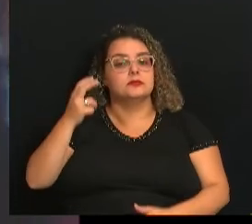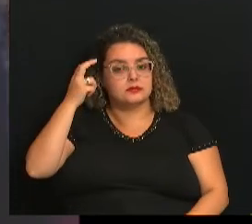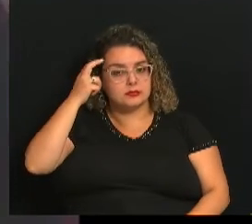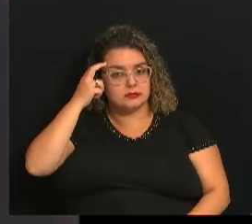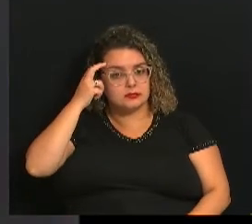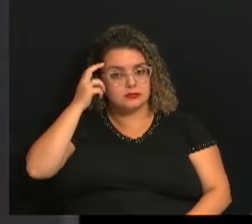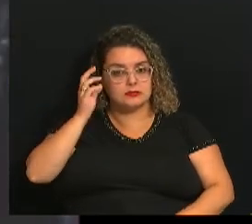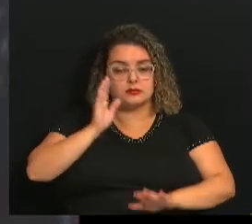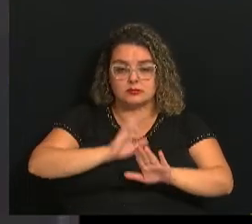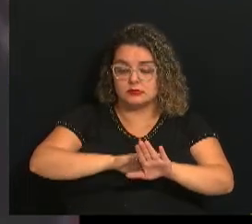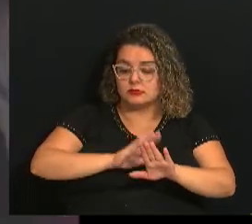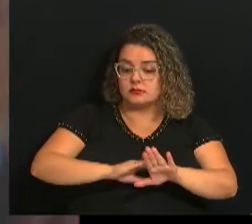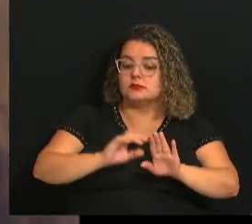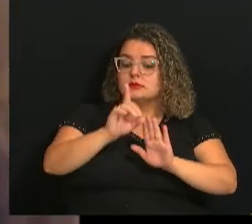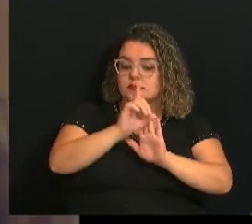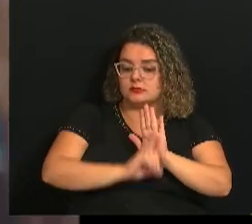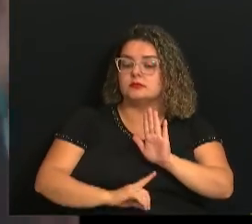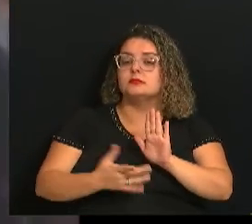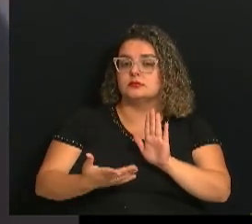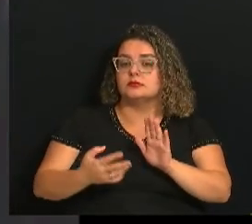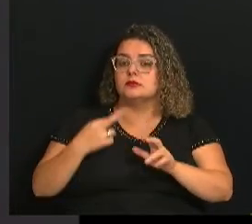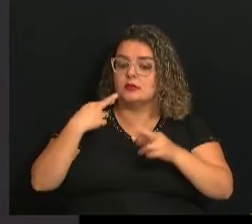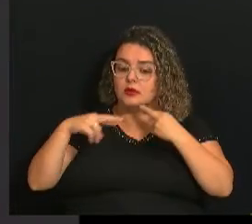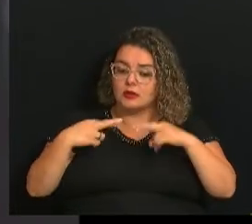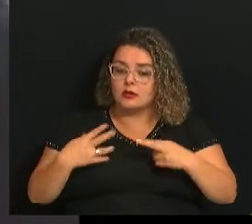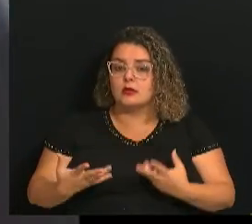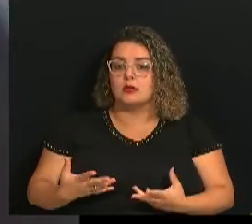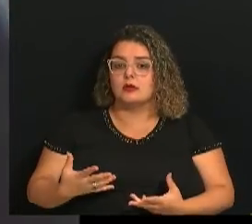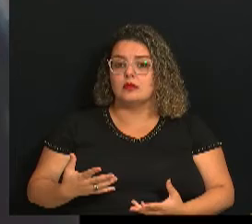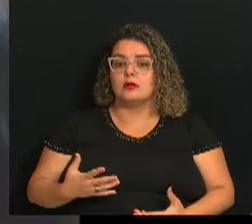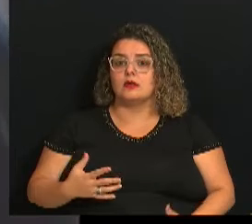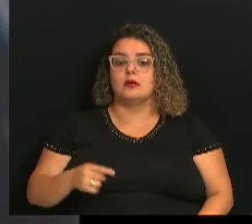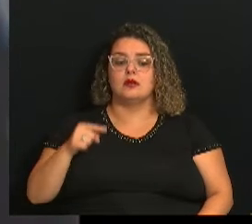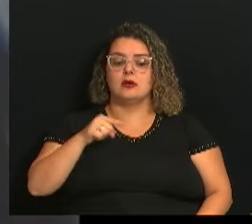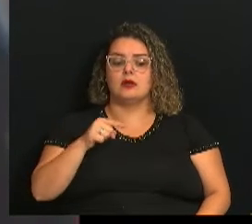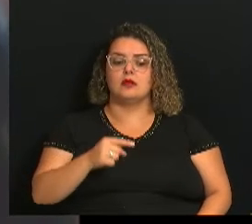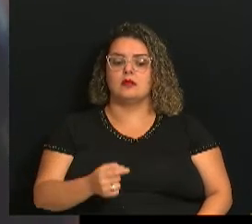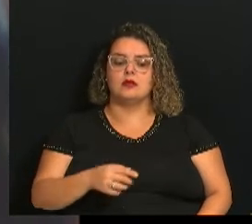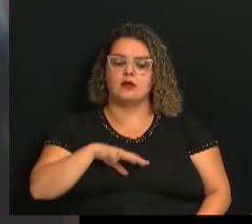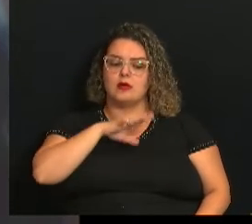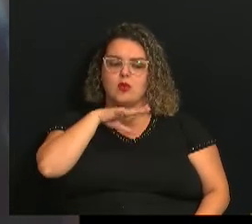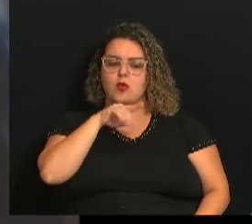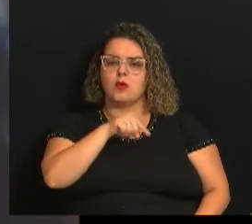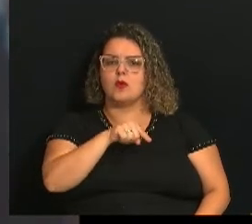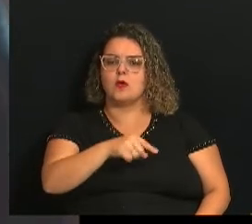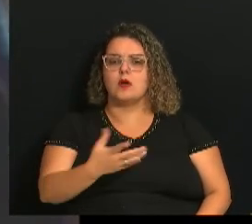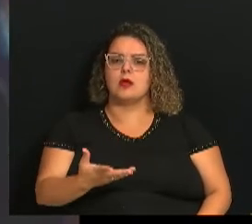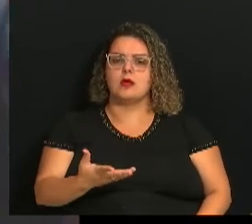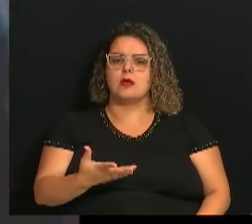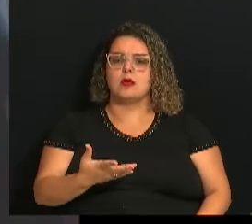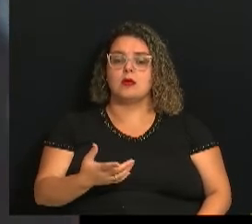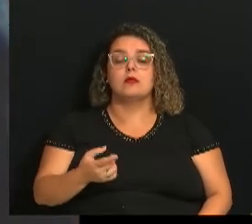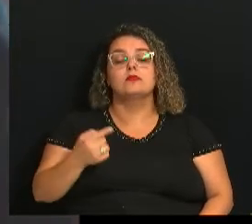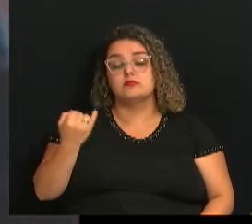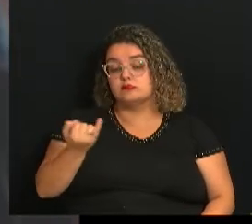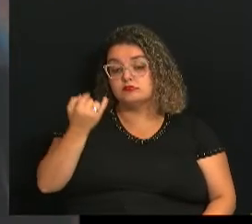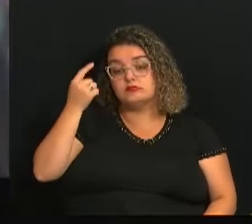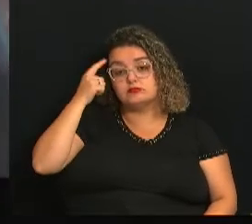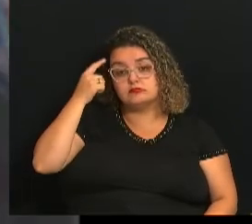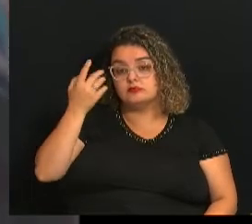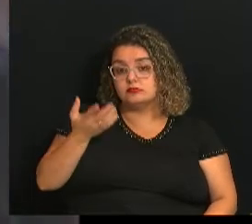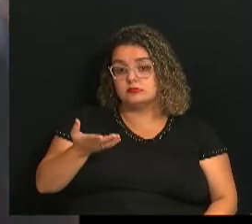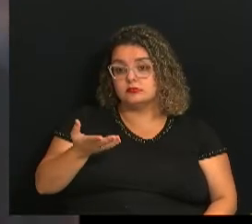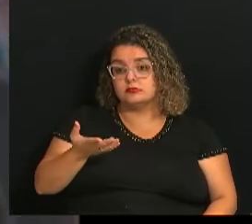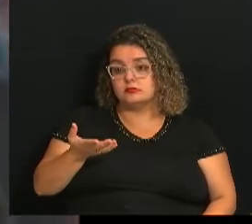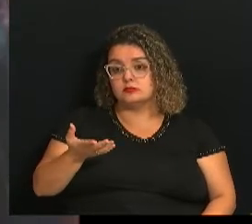seu direito de reclamar, ele vai ser mal visto, né? Então, eu acho que é importante pensar isso. E